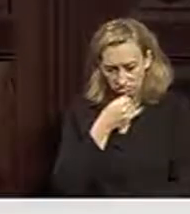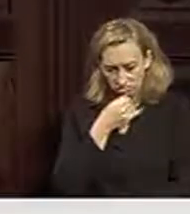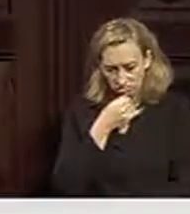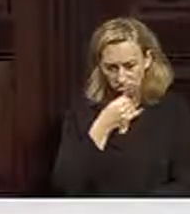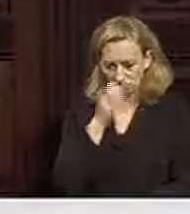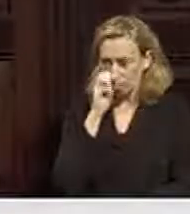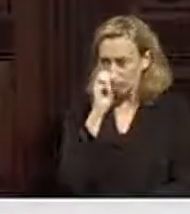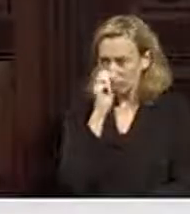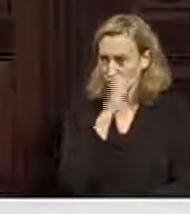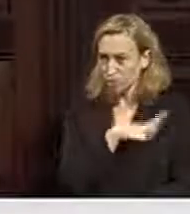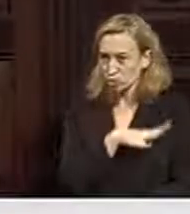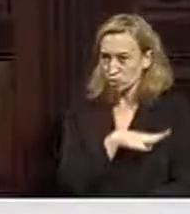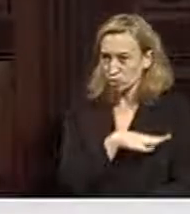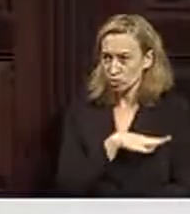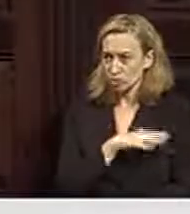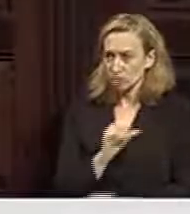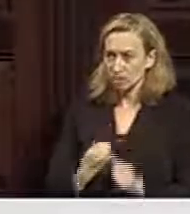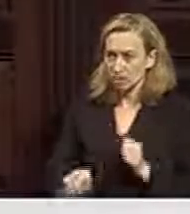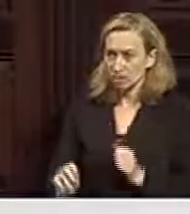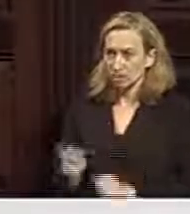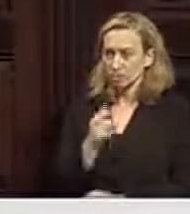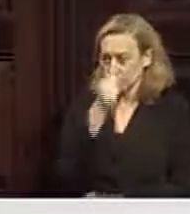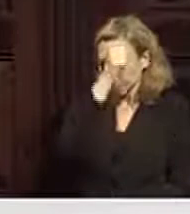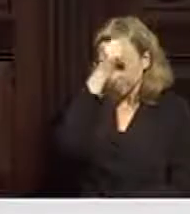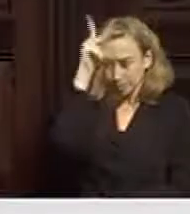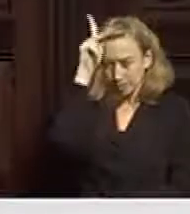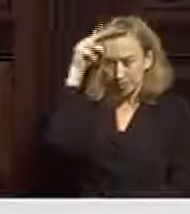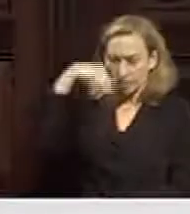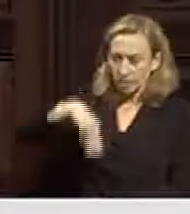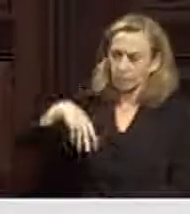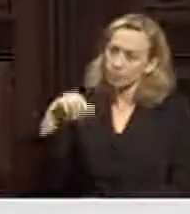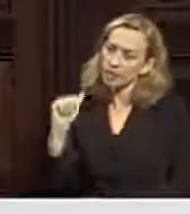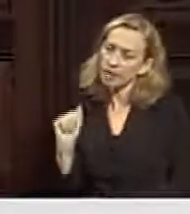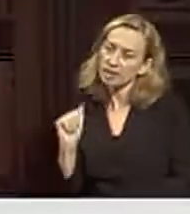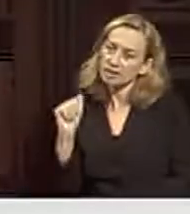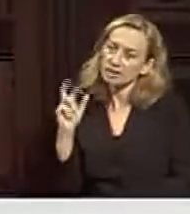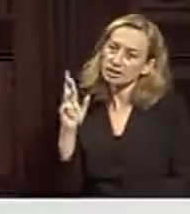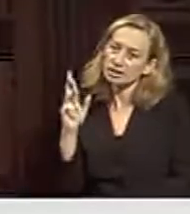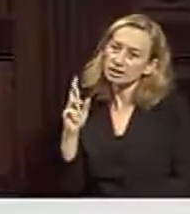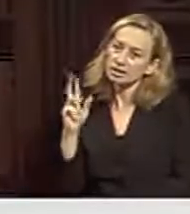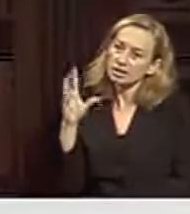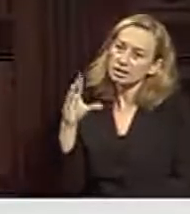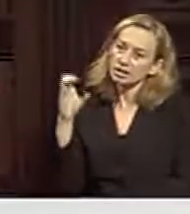foi feito pelo prefeito Marcelo Crivella.